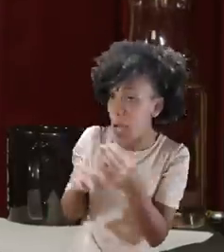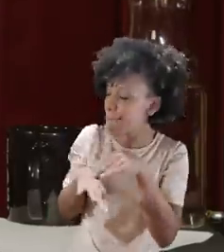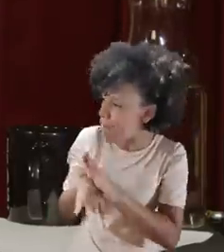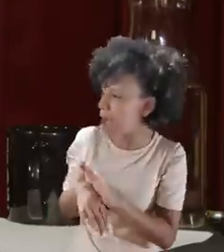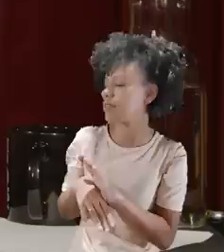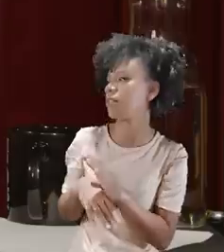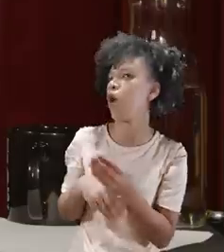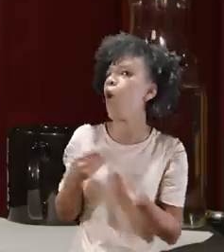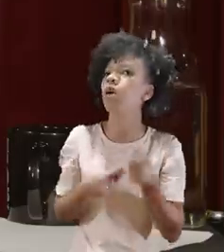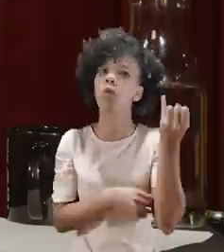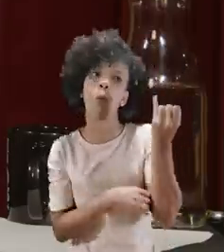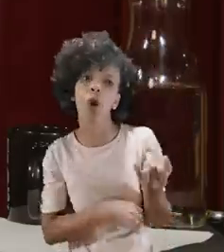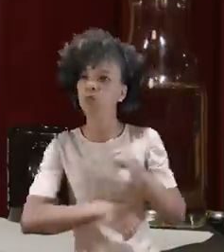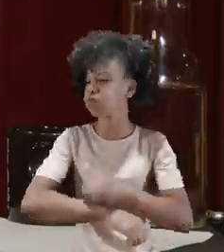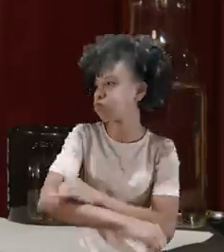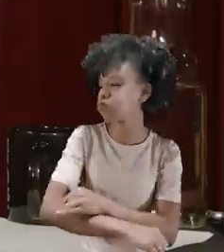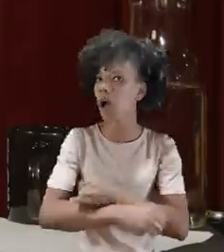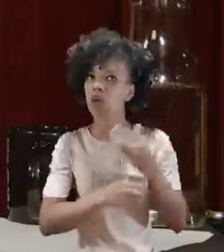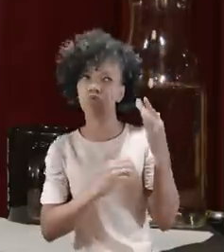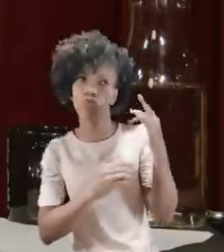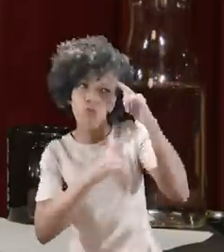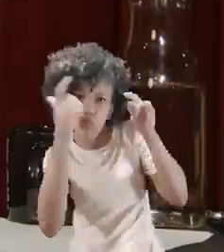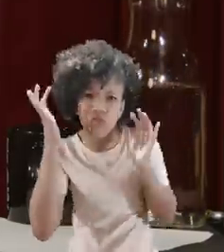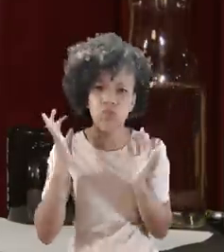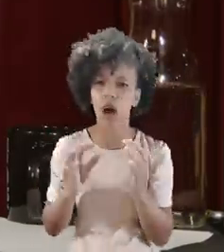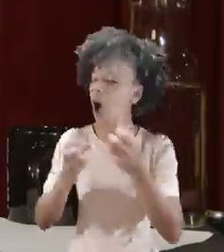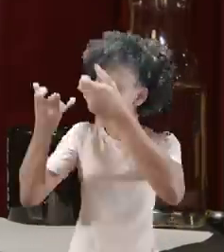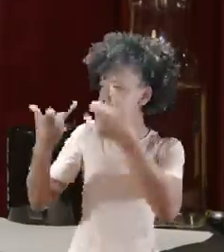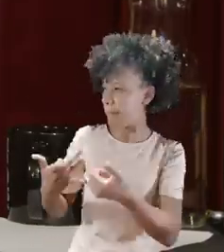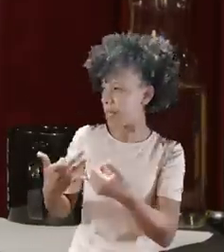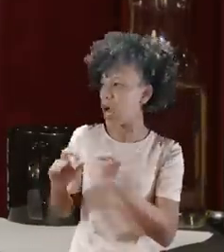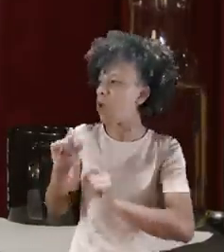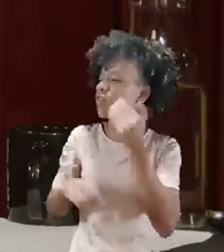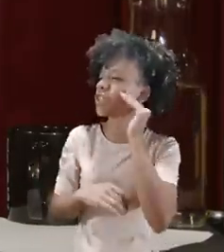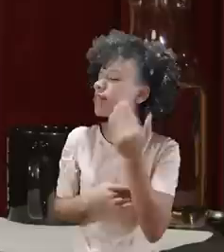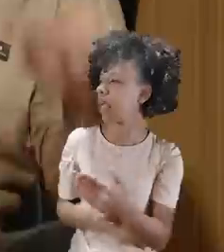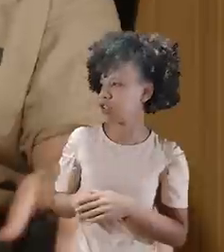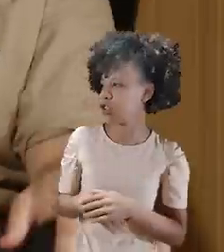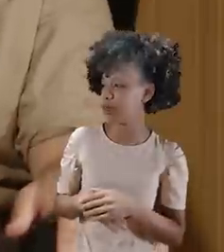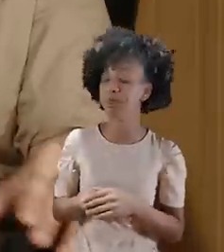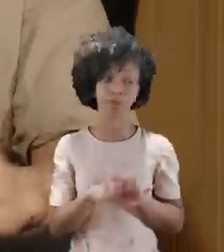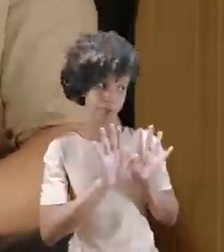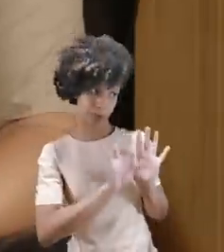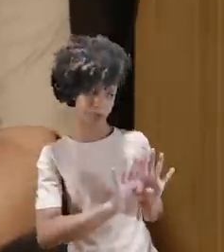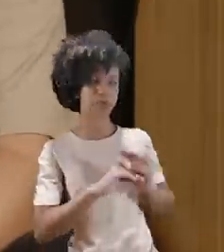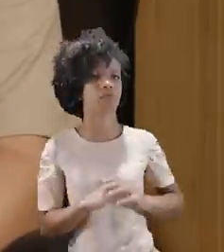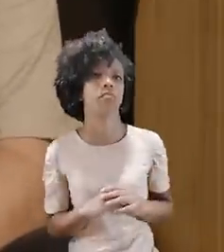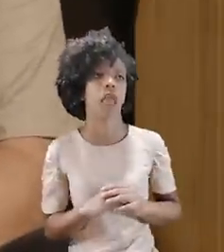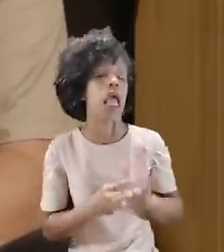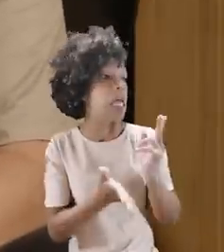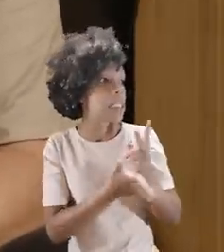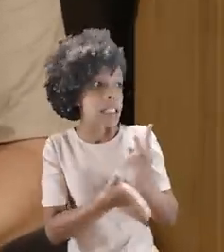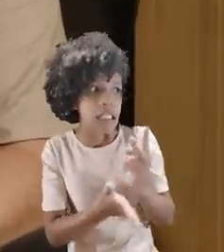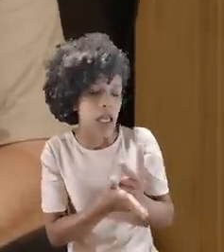mais tipo assim o que que emagrece aqui que engorda A Sombra sabe não dá uma aula do que você entende assim do que você vive agora a